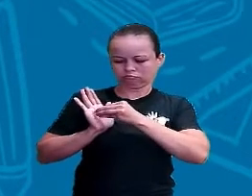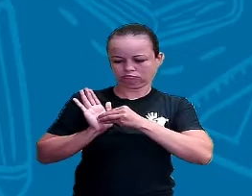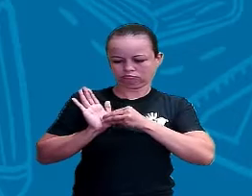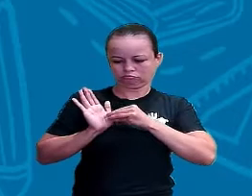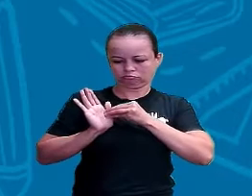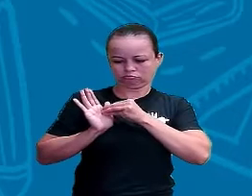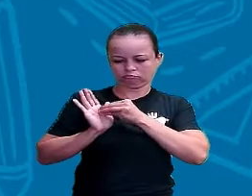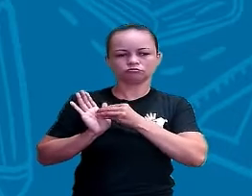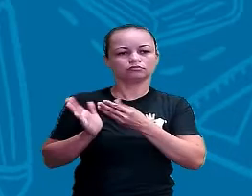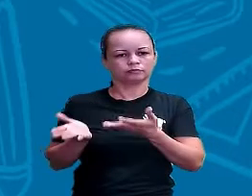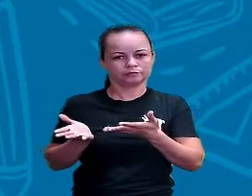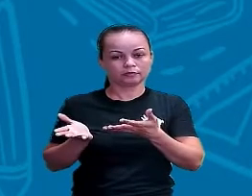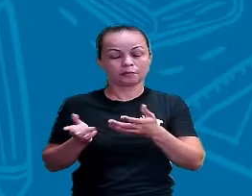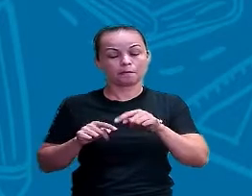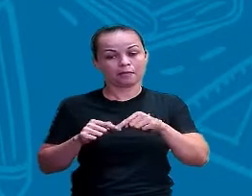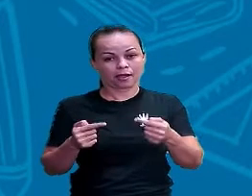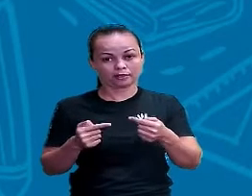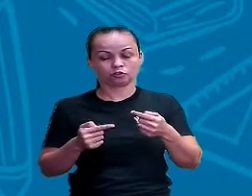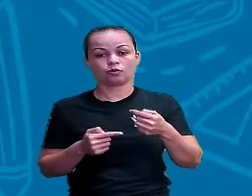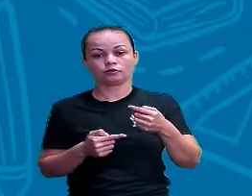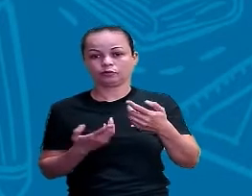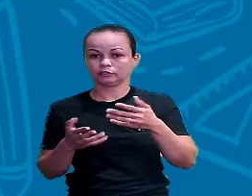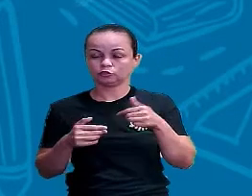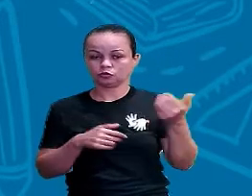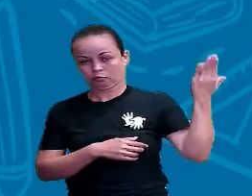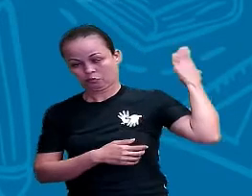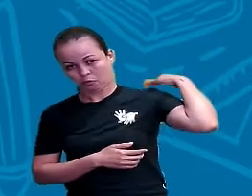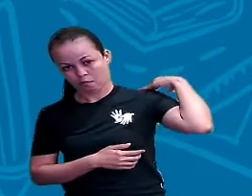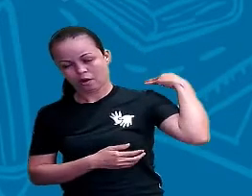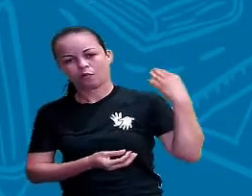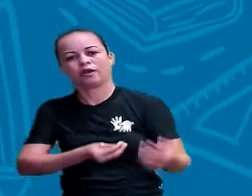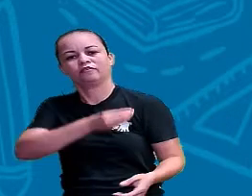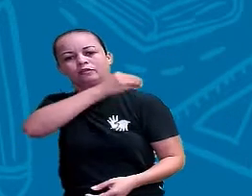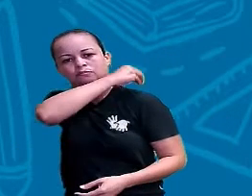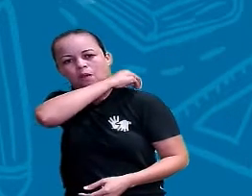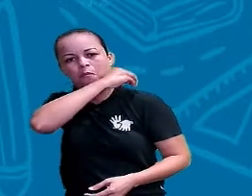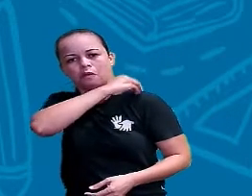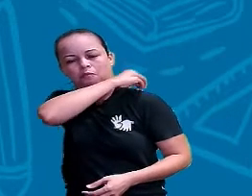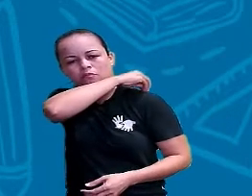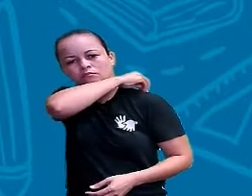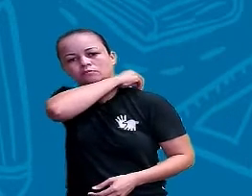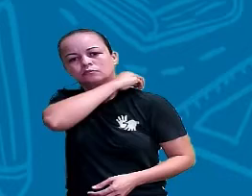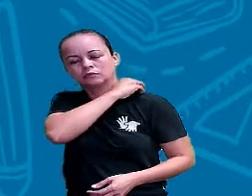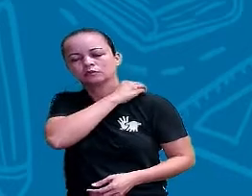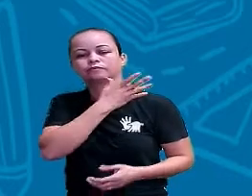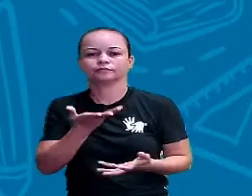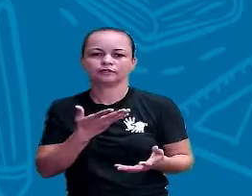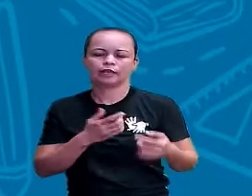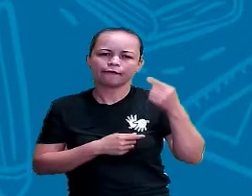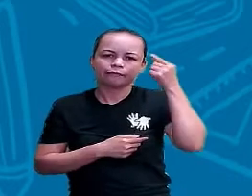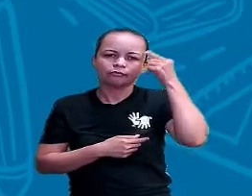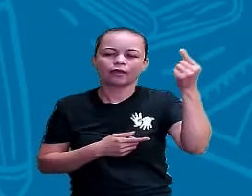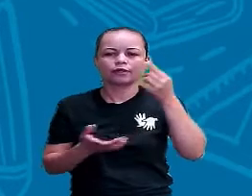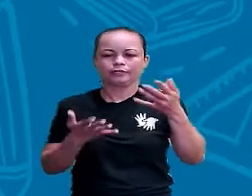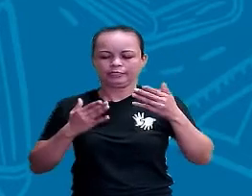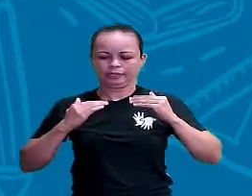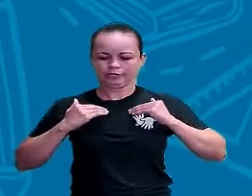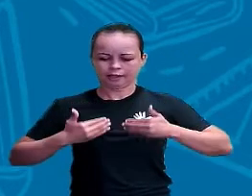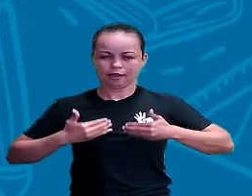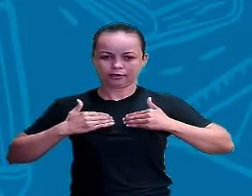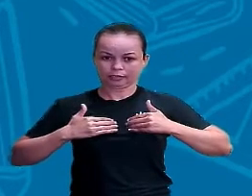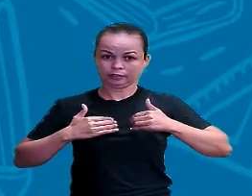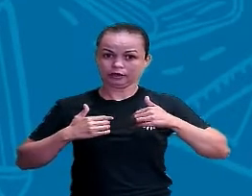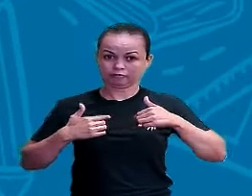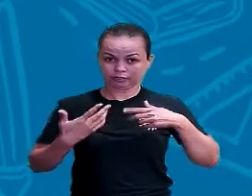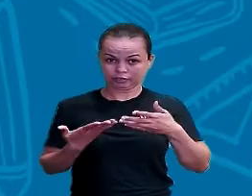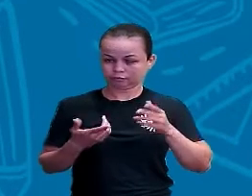ele quer ver a saúde dos pulmões, ele vai vir aqui checar aqui nas suas costas, tá certo? Então aquela ideia de que os pulmões ficam aqui na parte da frente,